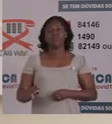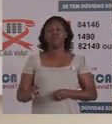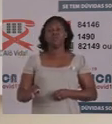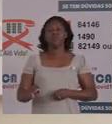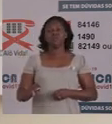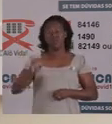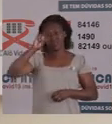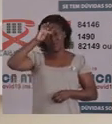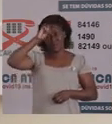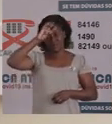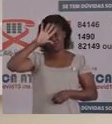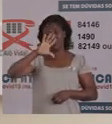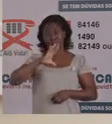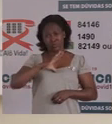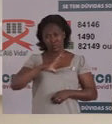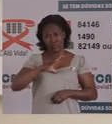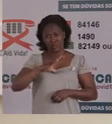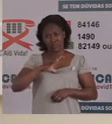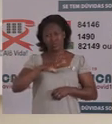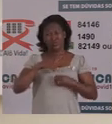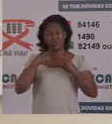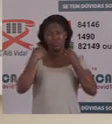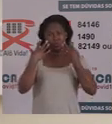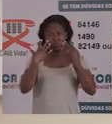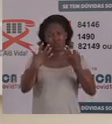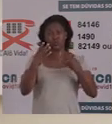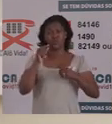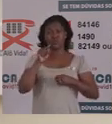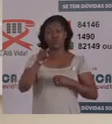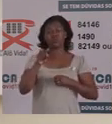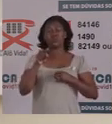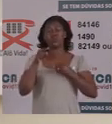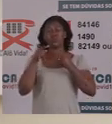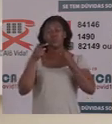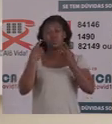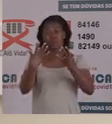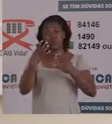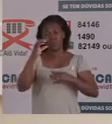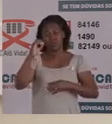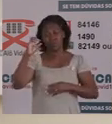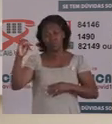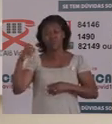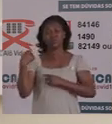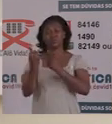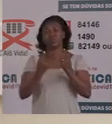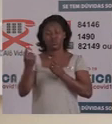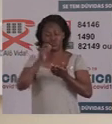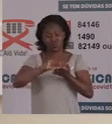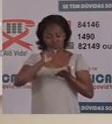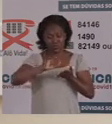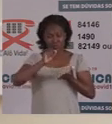A África do Sul está com cerca de 8.900 casos registados.